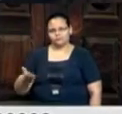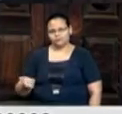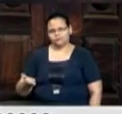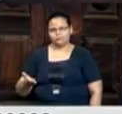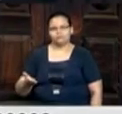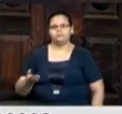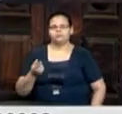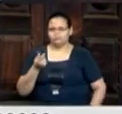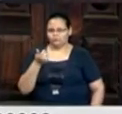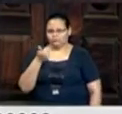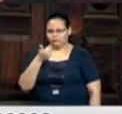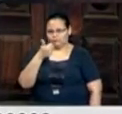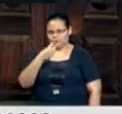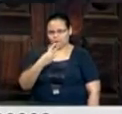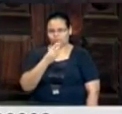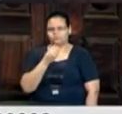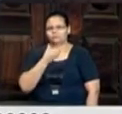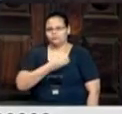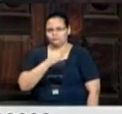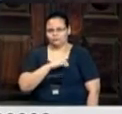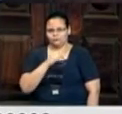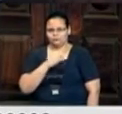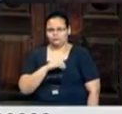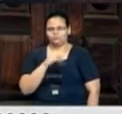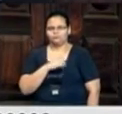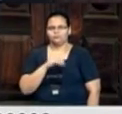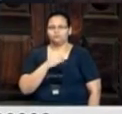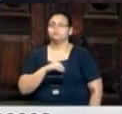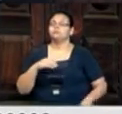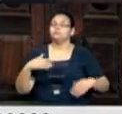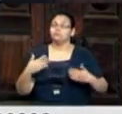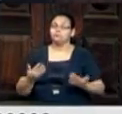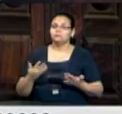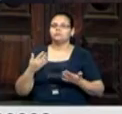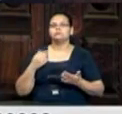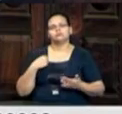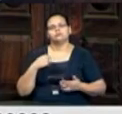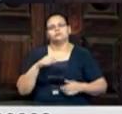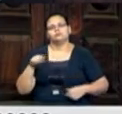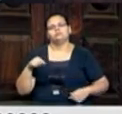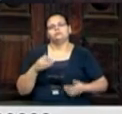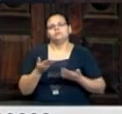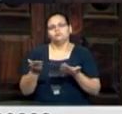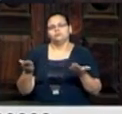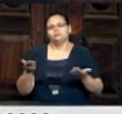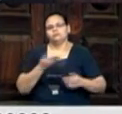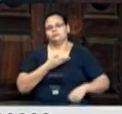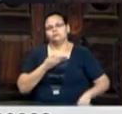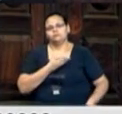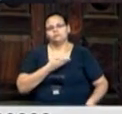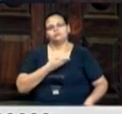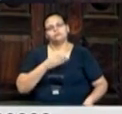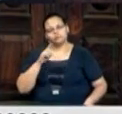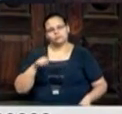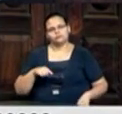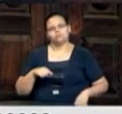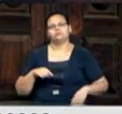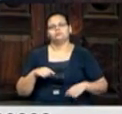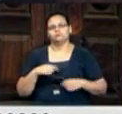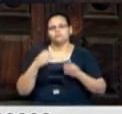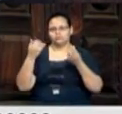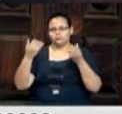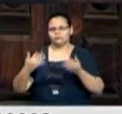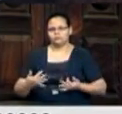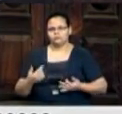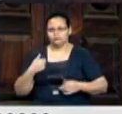ao seu 13º salário. Portanto, companheiros e companheiras, eram estas